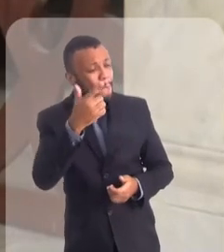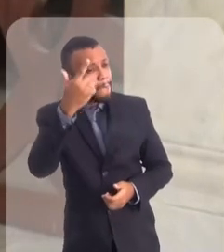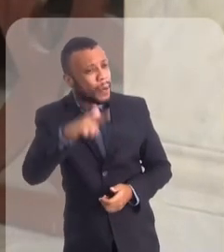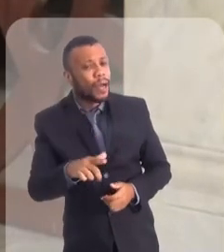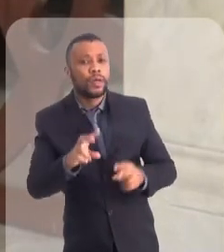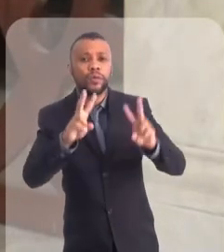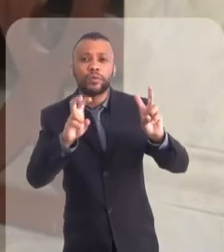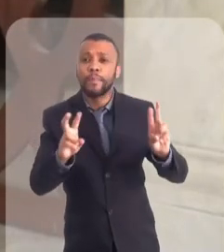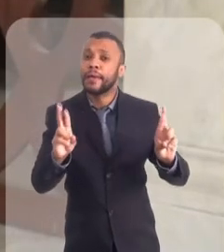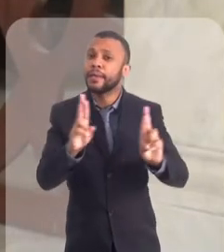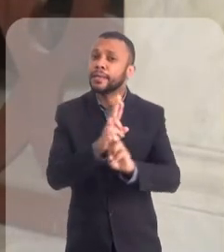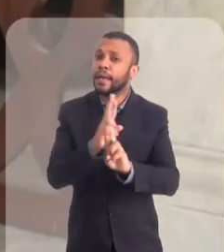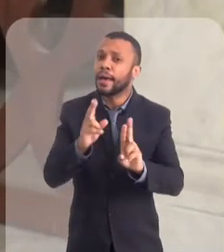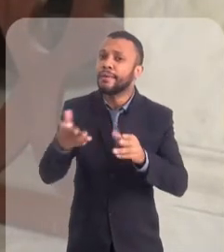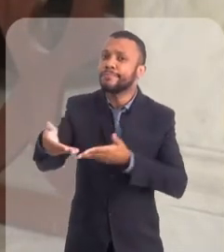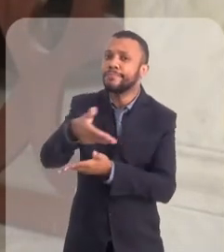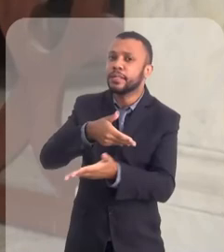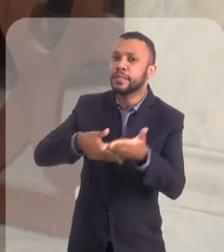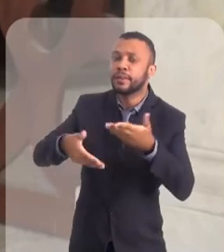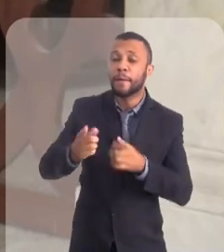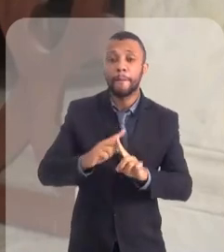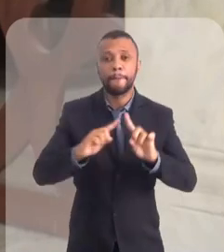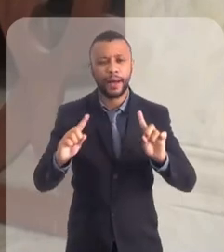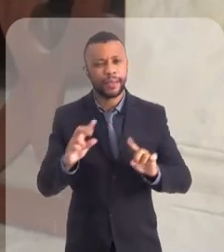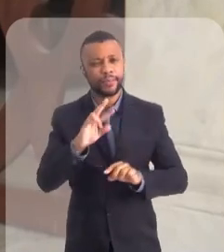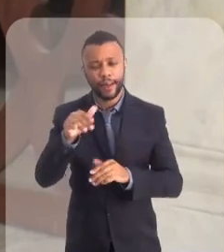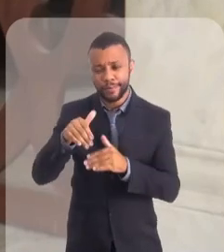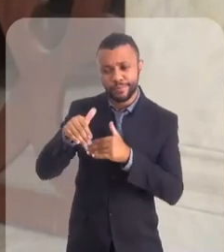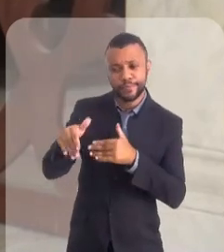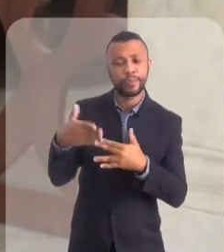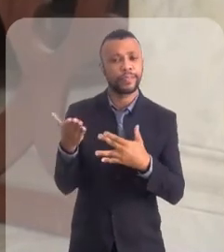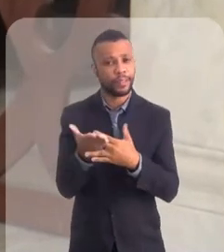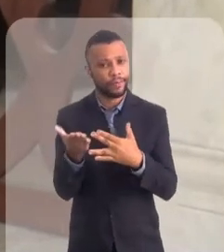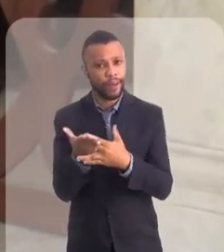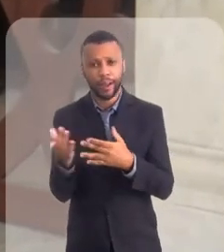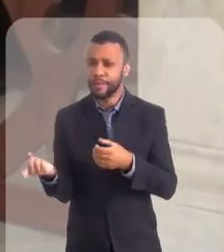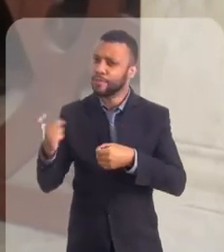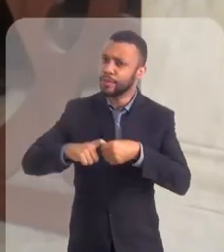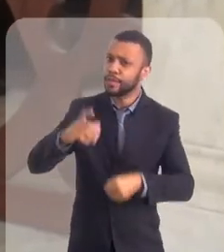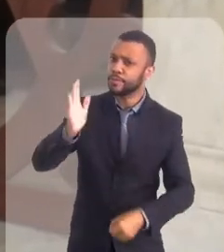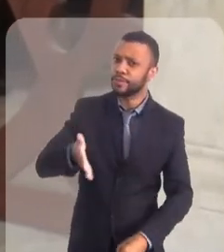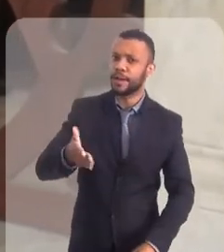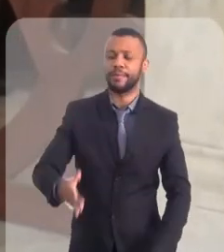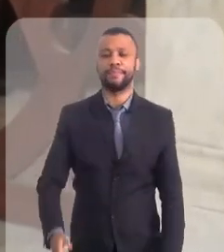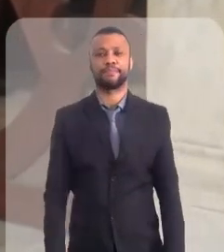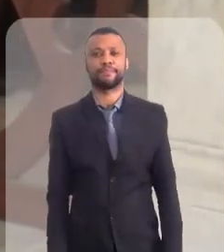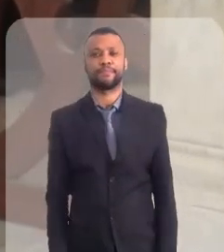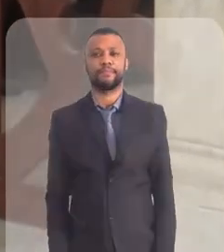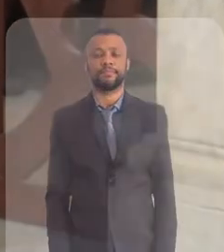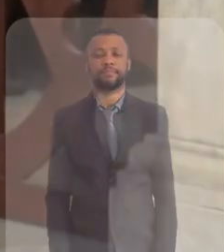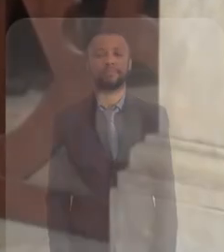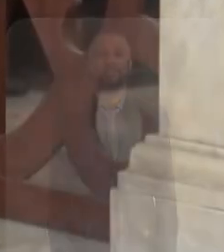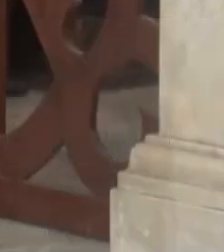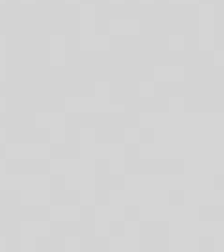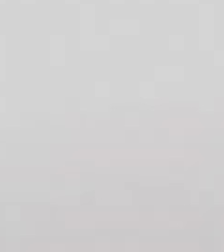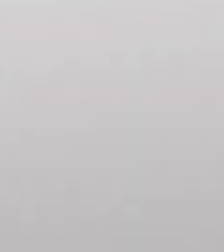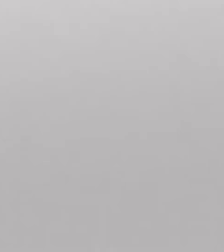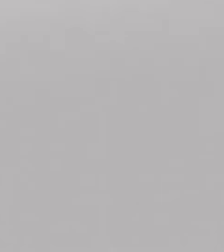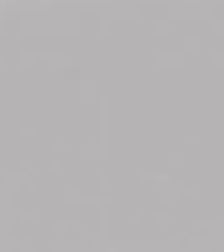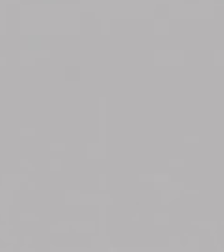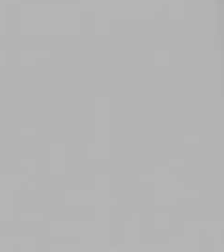dessa relação, que é uma coisa que me interessa muito, interessa a todos vocês. Mas nós vamos ao intervalo e já voltamos.